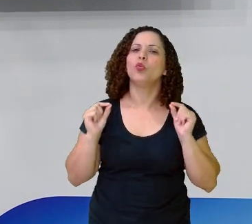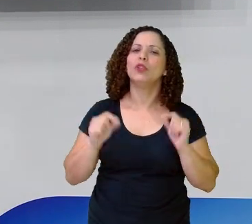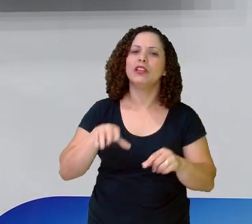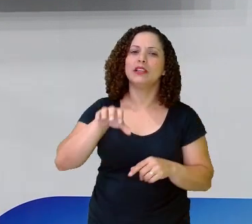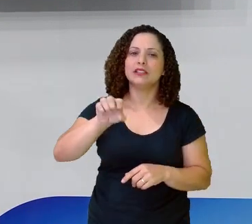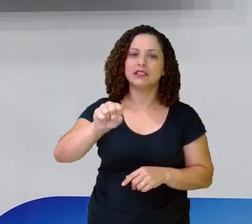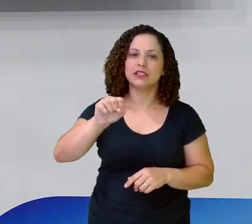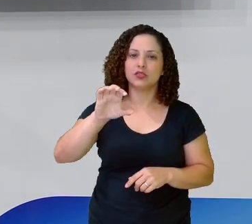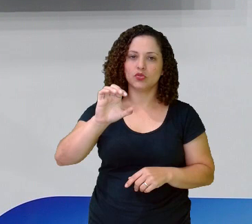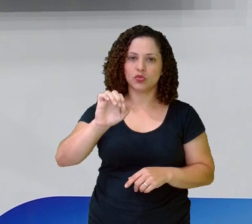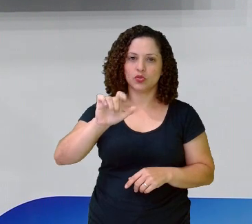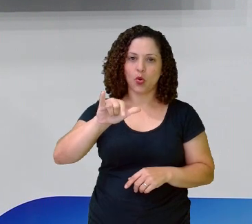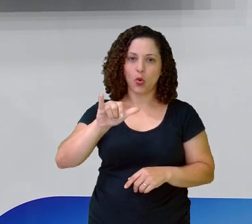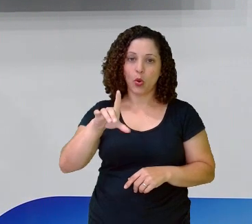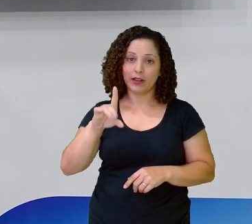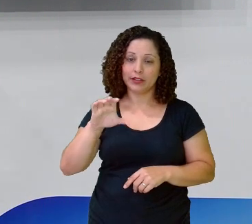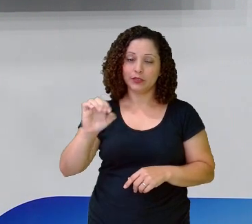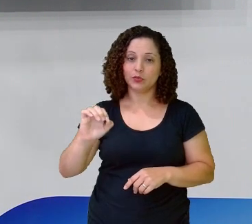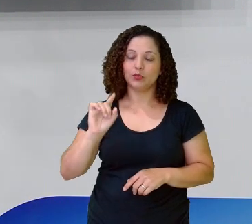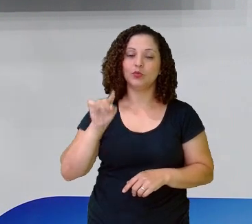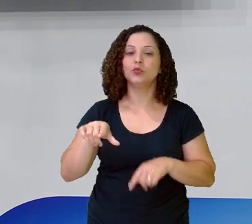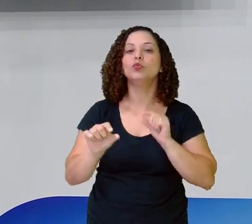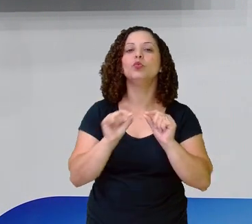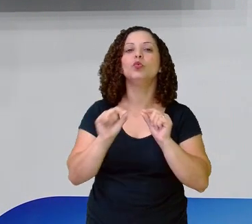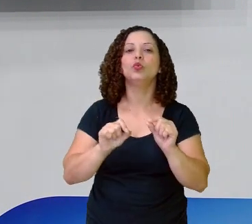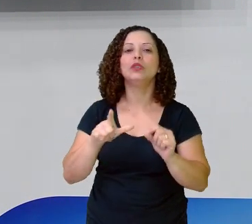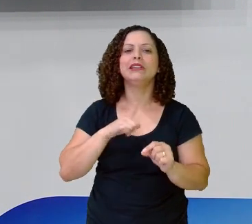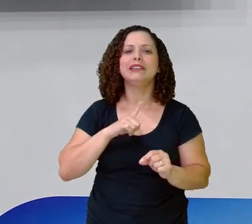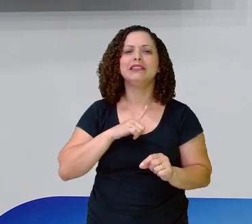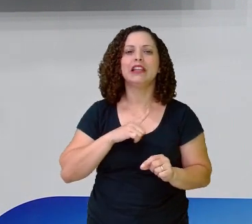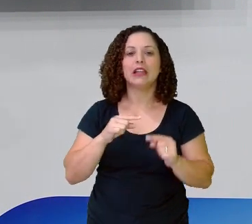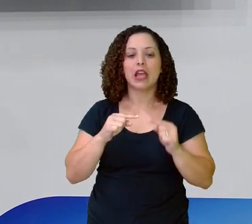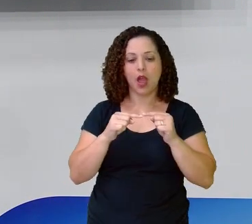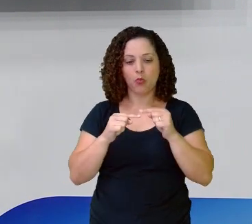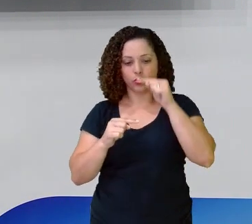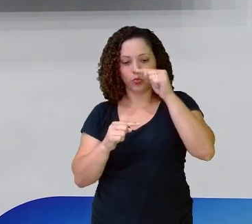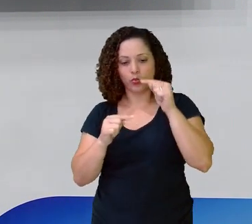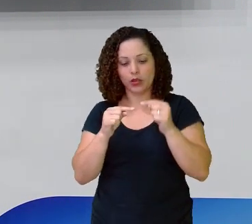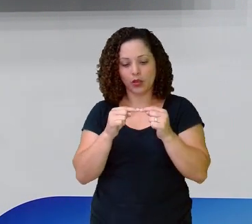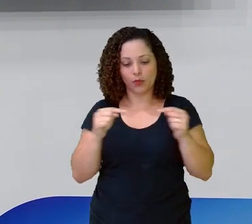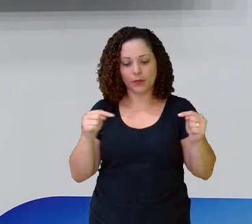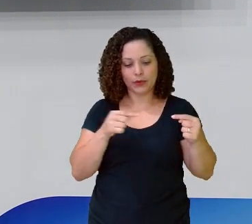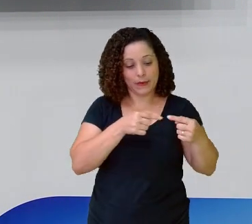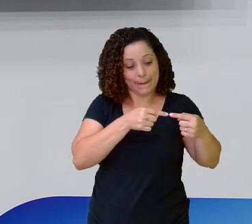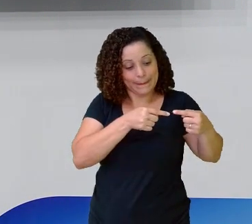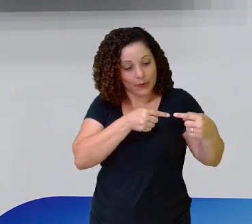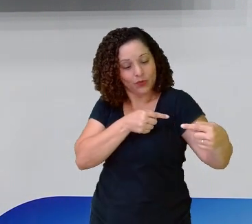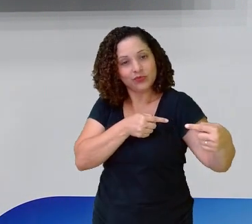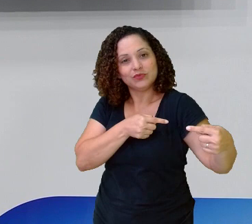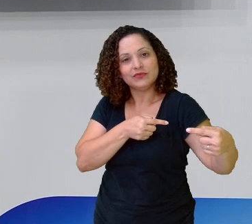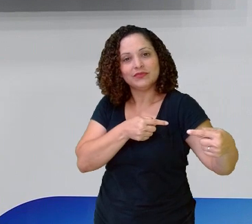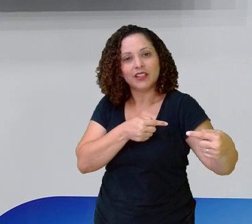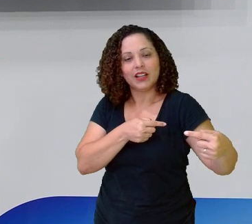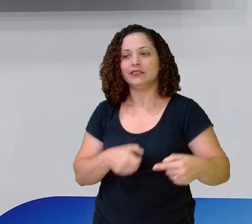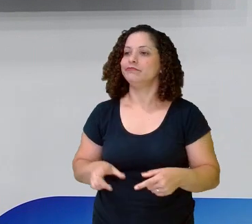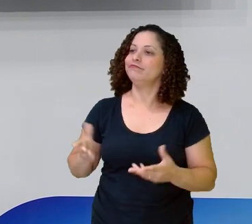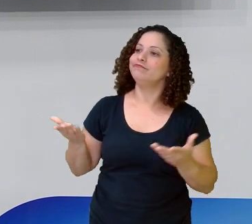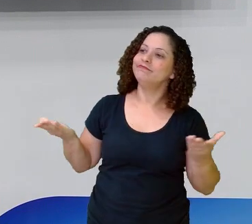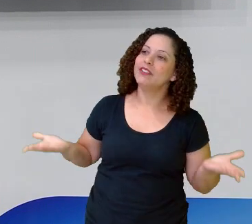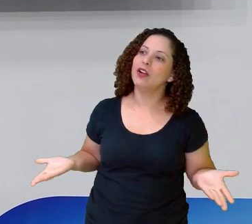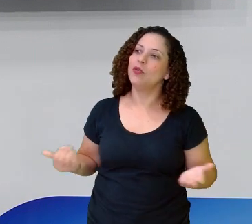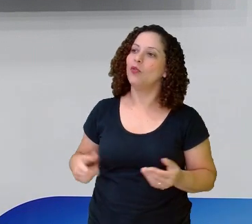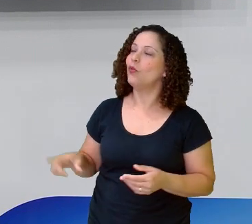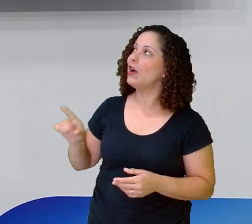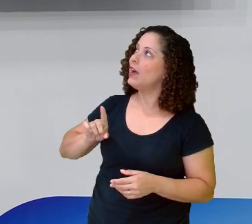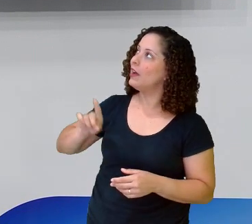figura tridimensional, ela tem comprimento, altura e profundidade. Nesse caso,